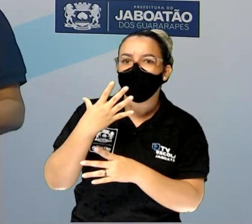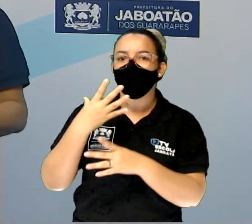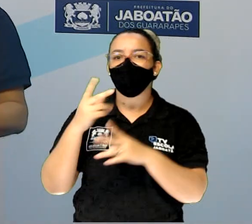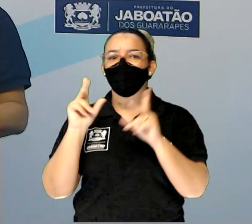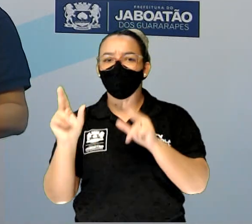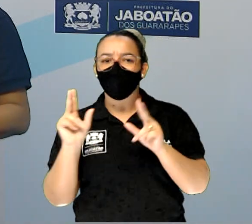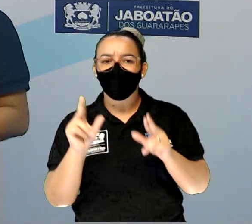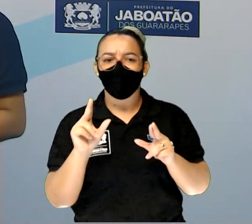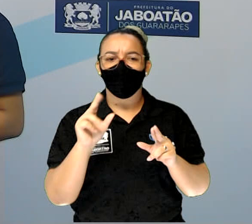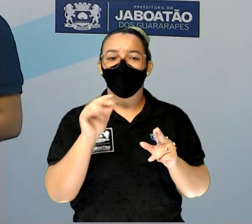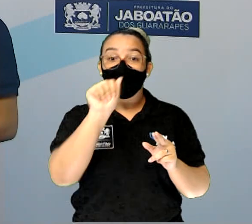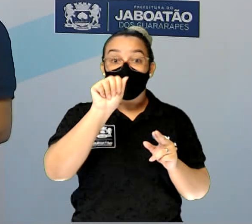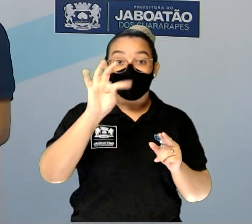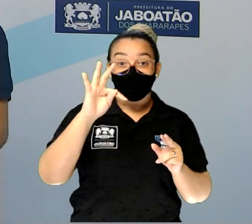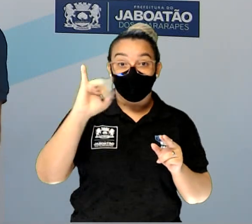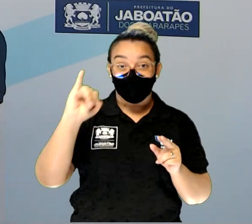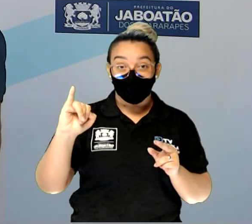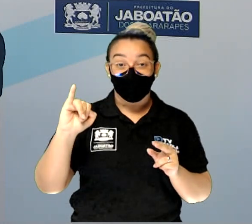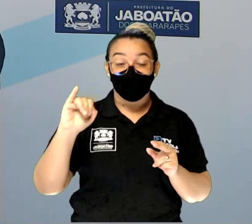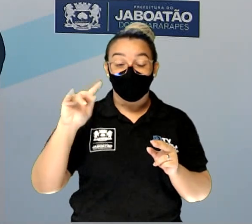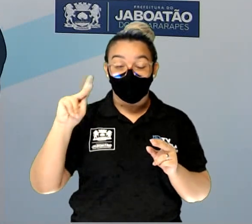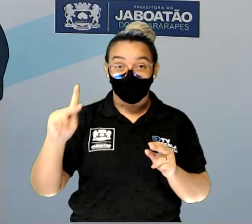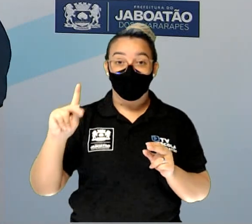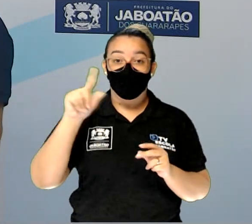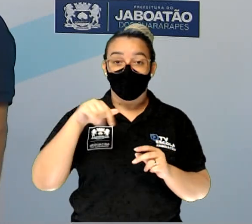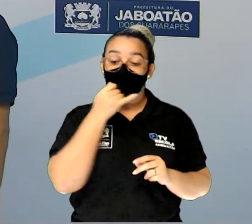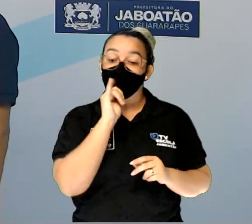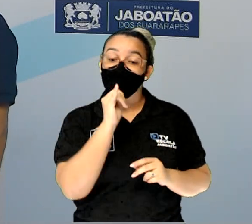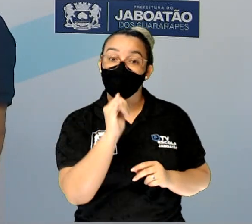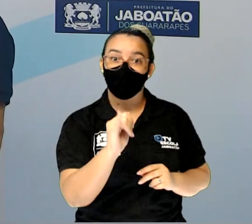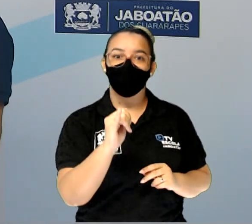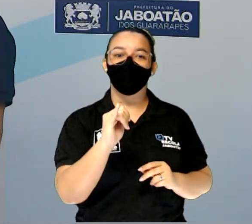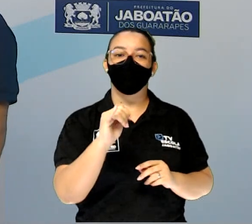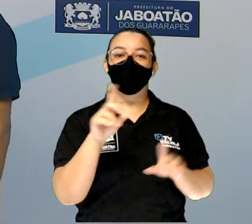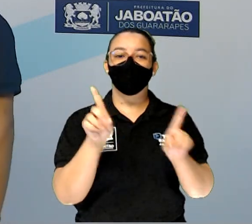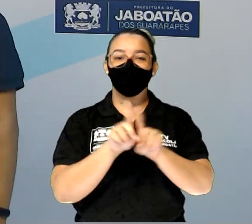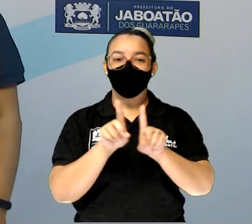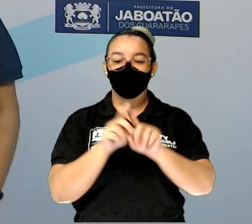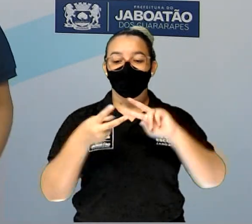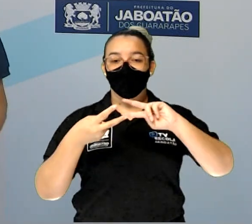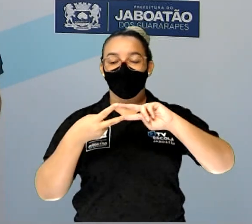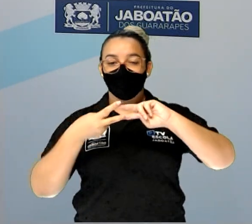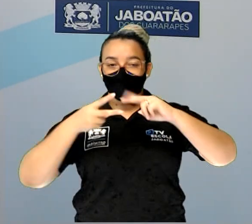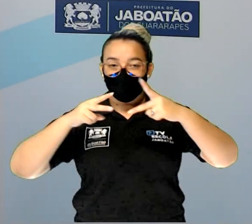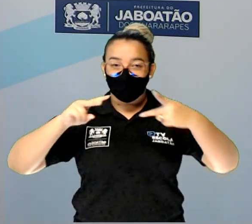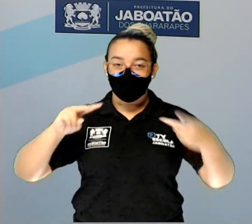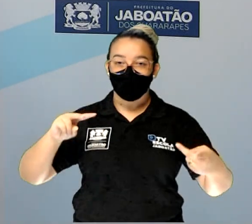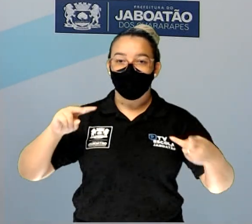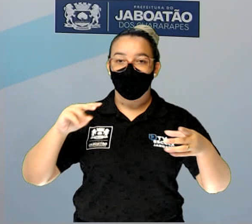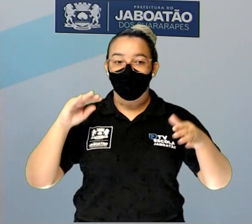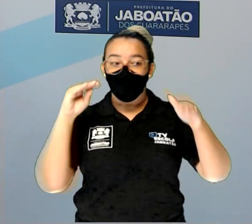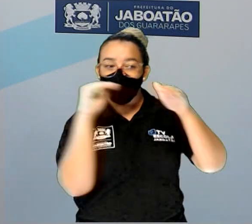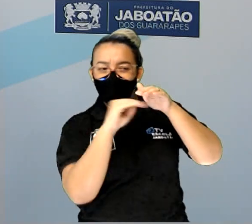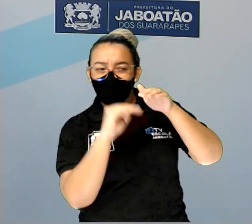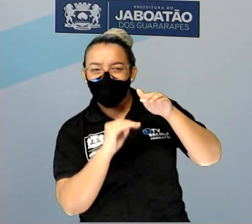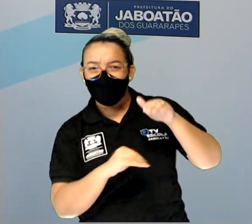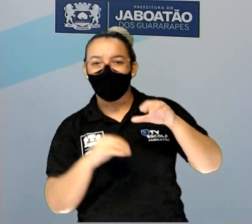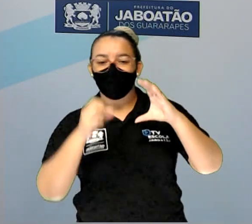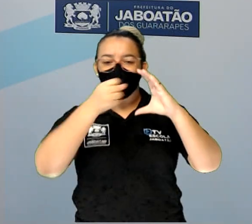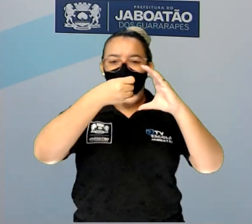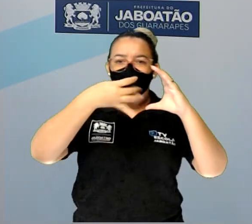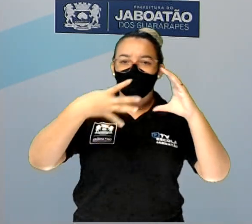seres vivos e as duas outras moléculas, RNA e DNA, têm a função de guardar as